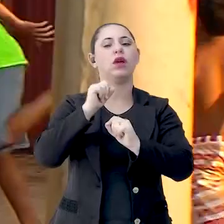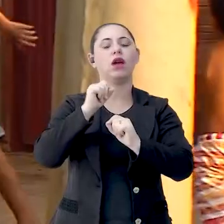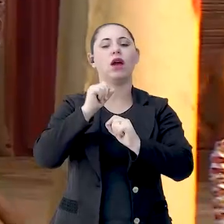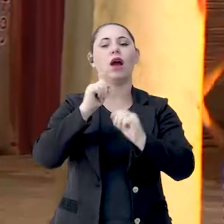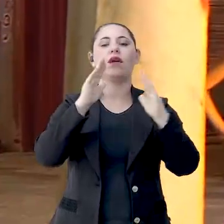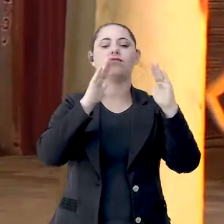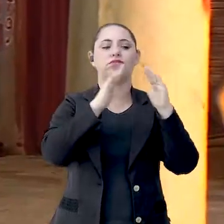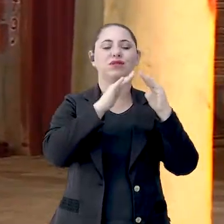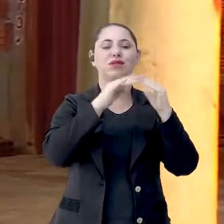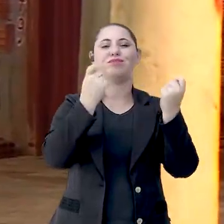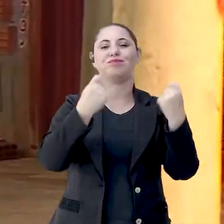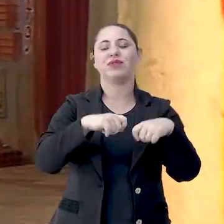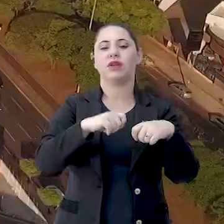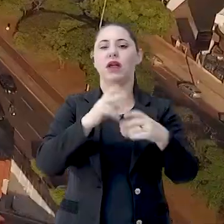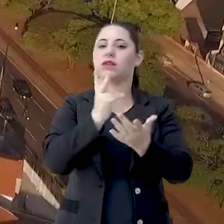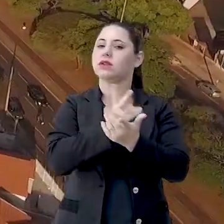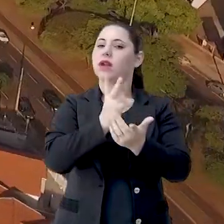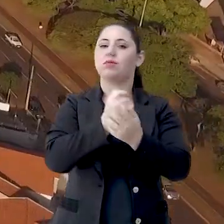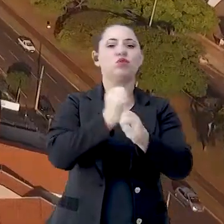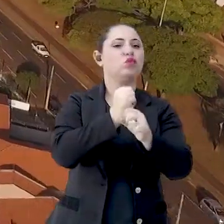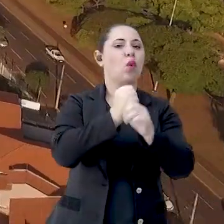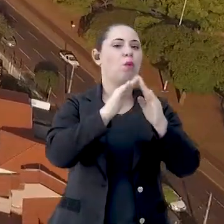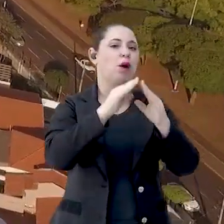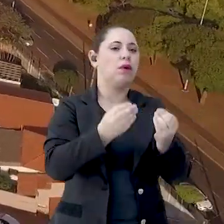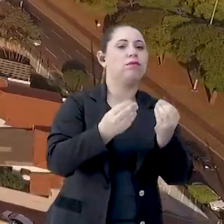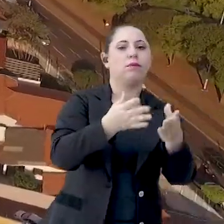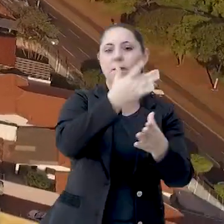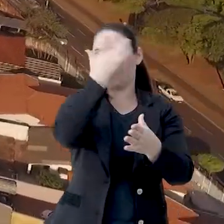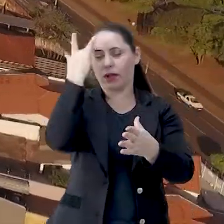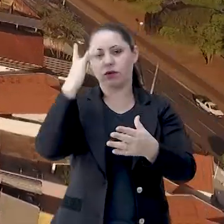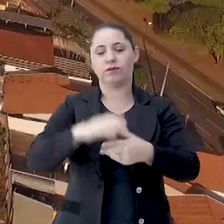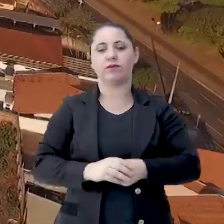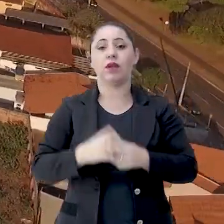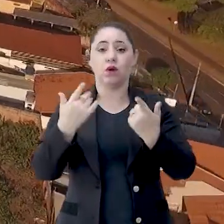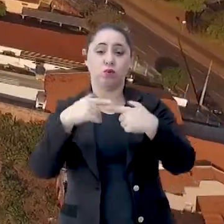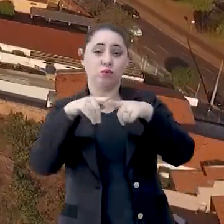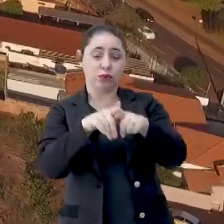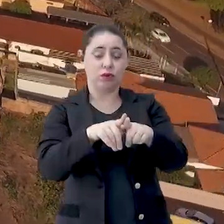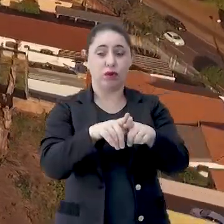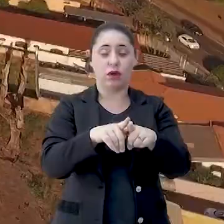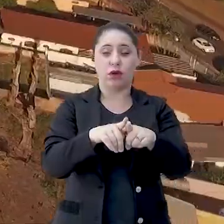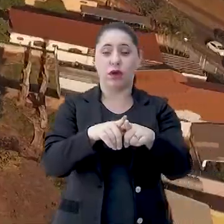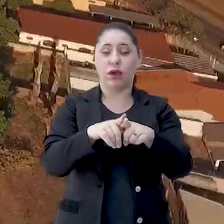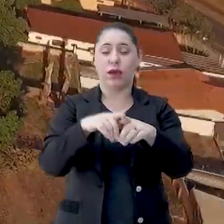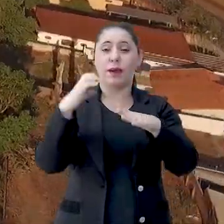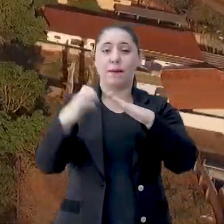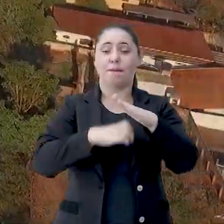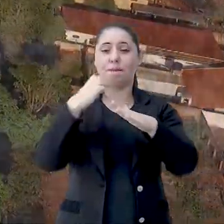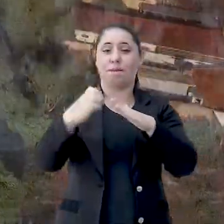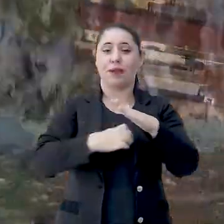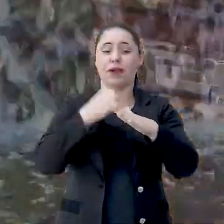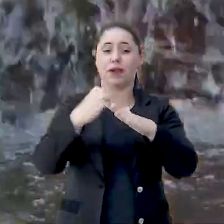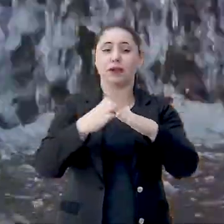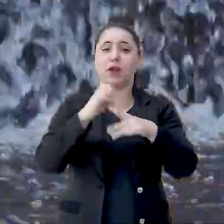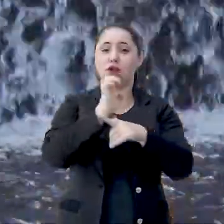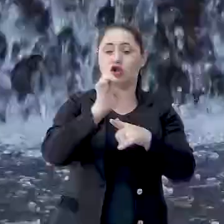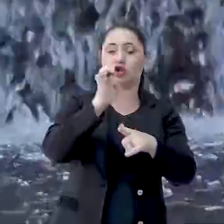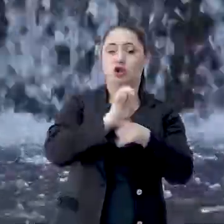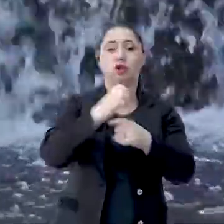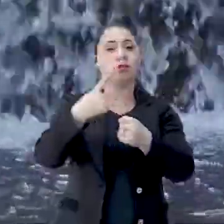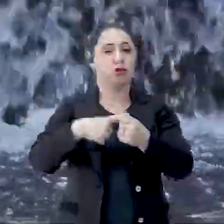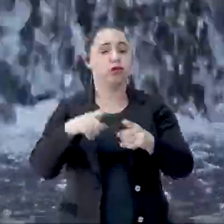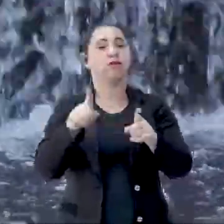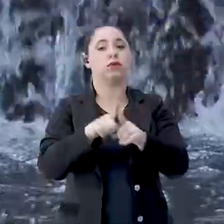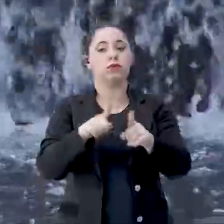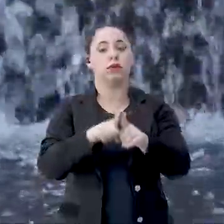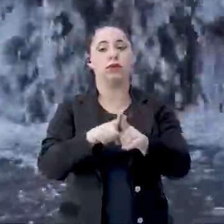foram beneficiadas. Juntando saúde, urbanização e qualidade de vida, o município de Campo Grande